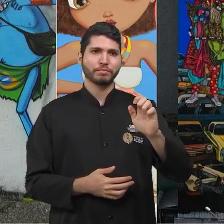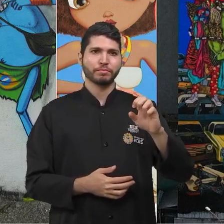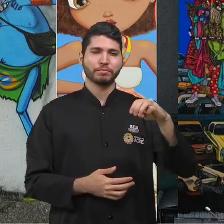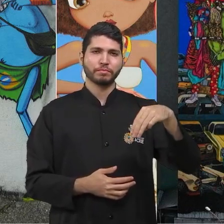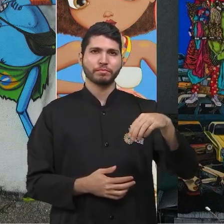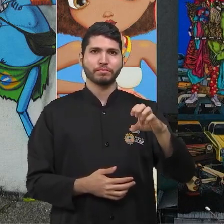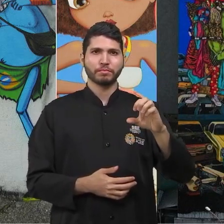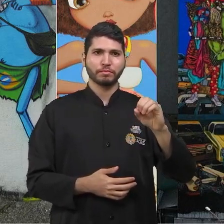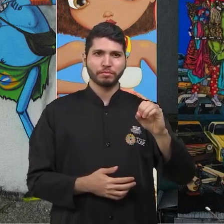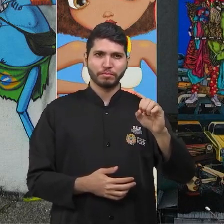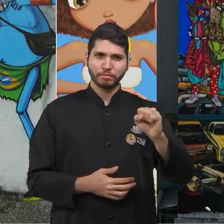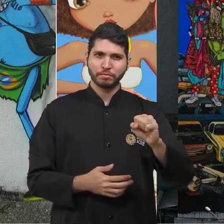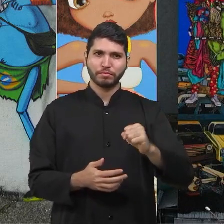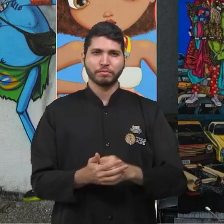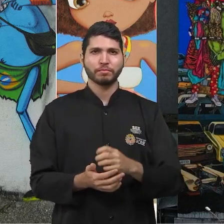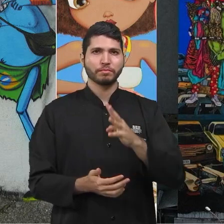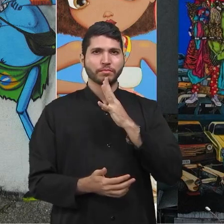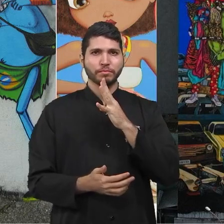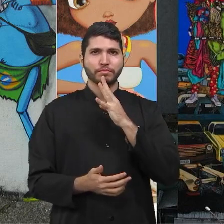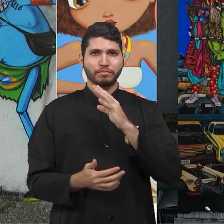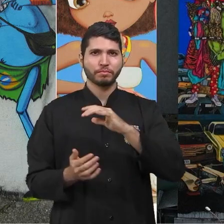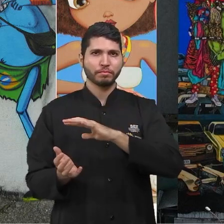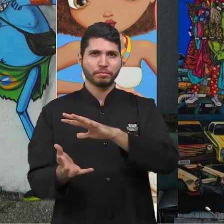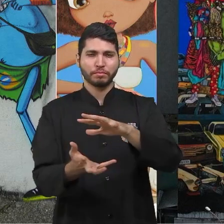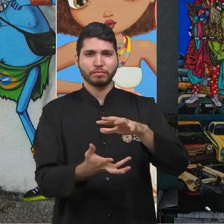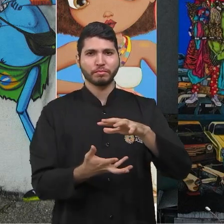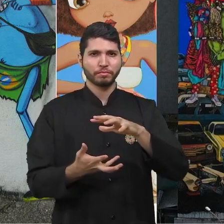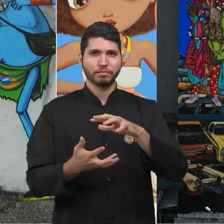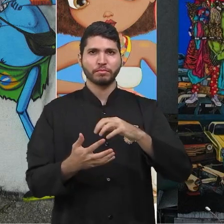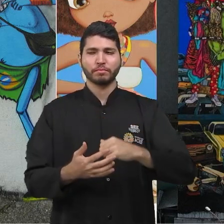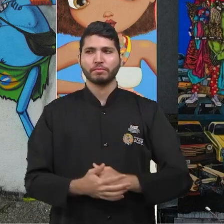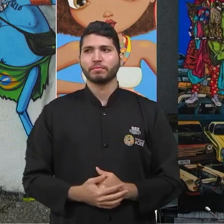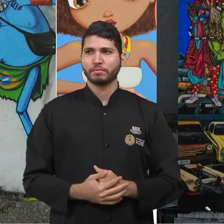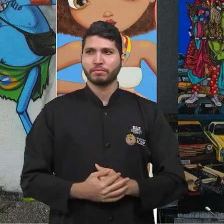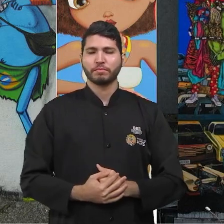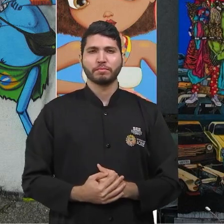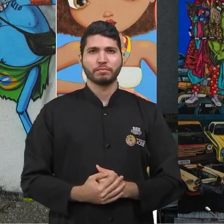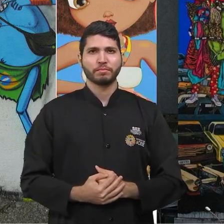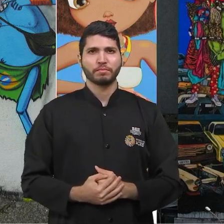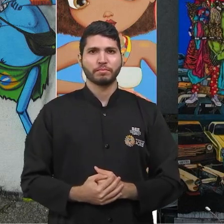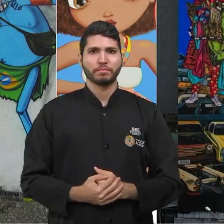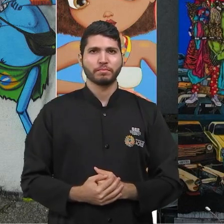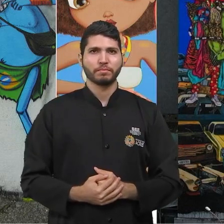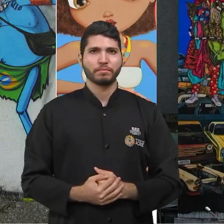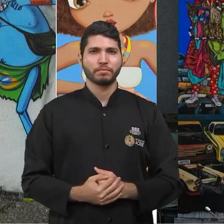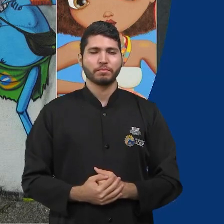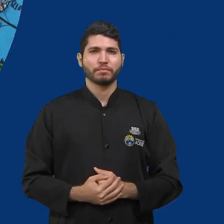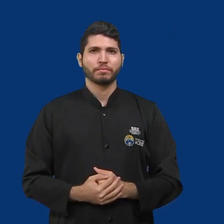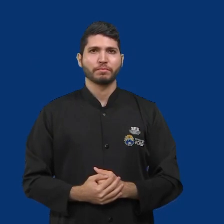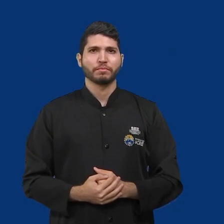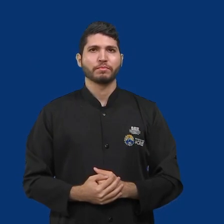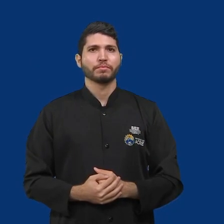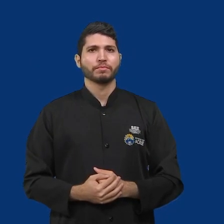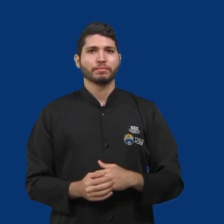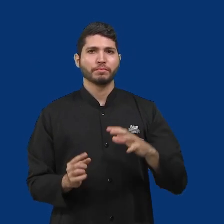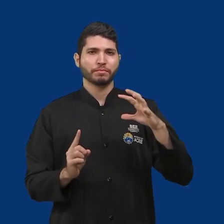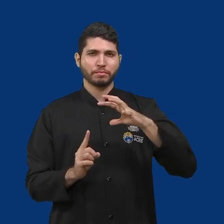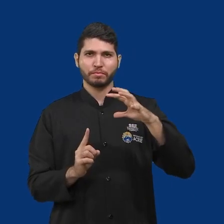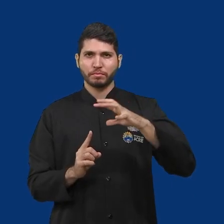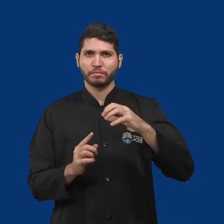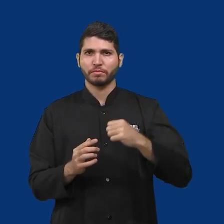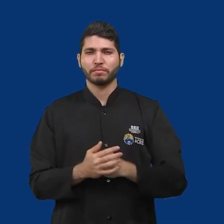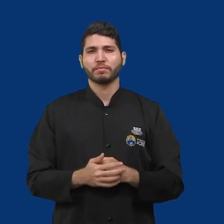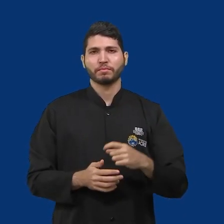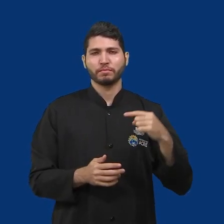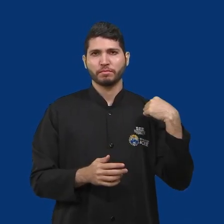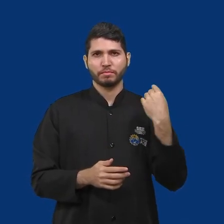conhecidos internacionalmente por conta das suas obras. Então, eles são verdadeiras inspirações para o nosso